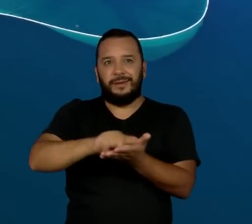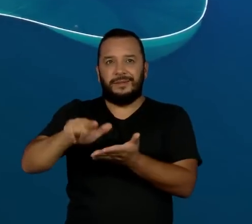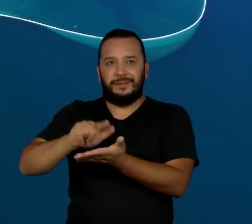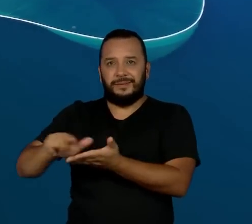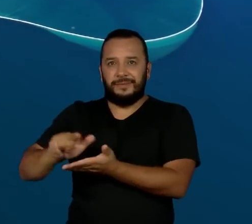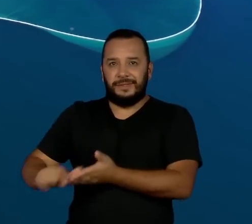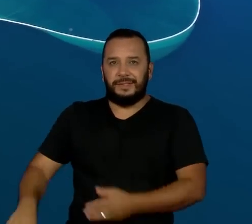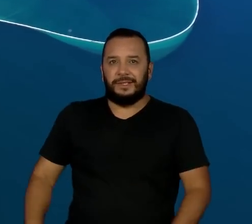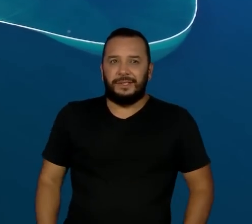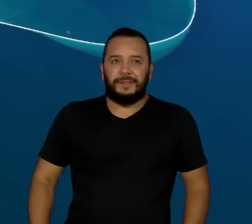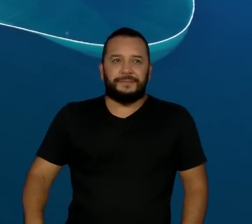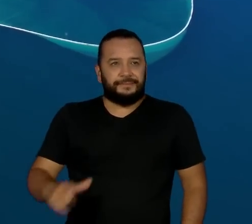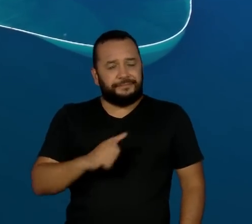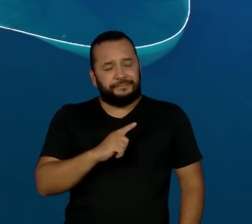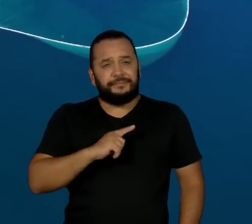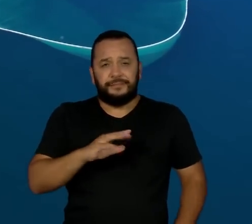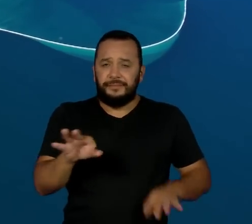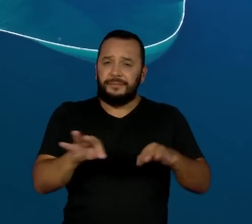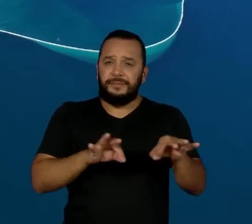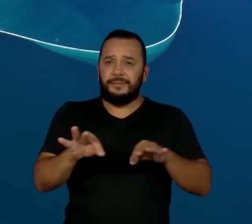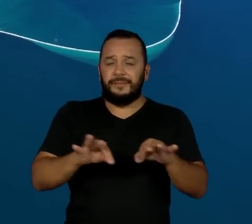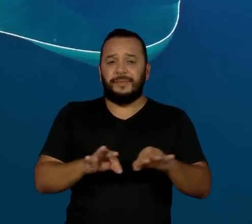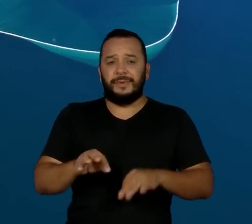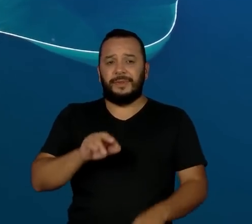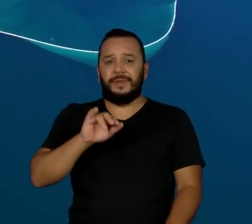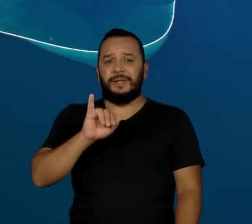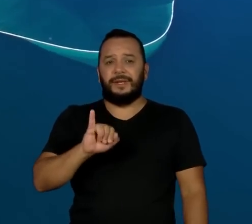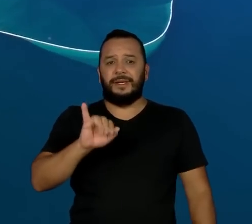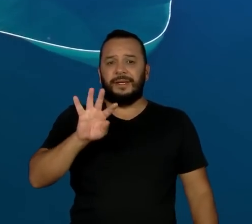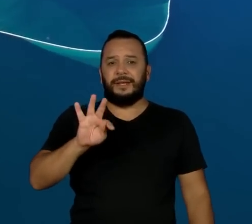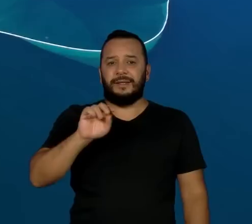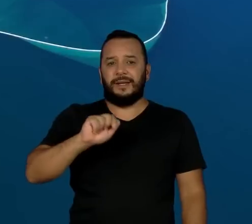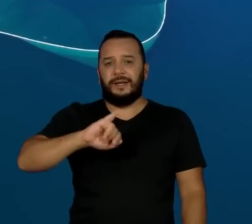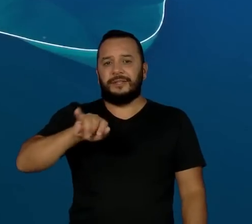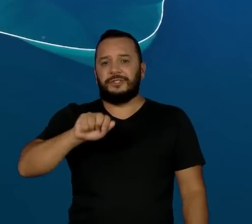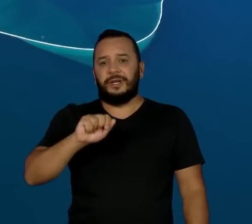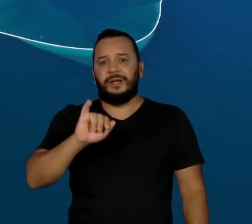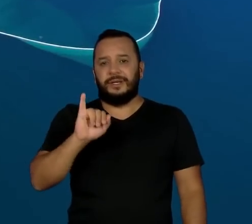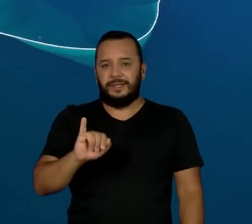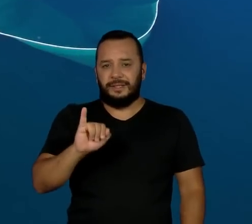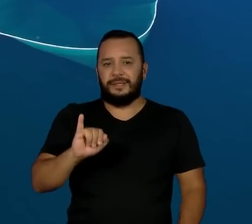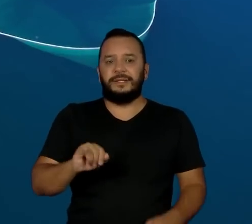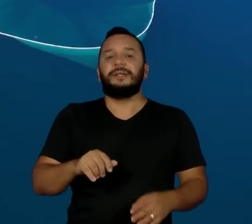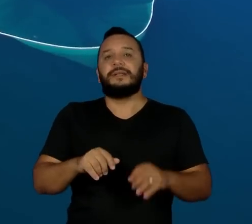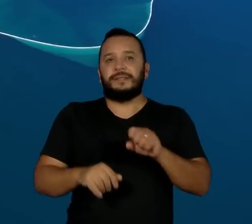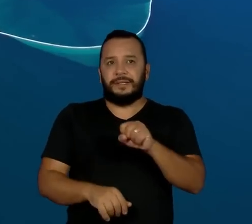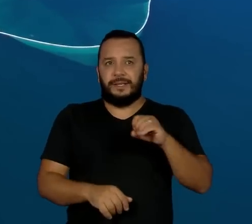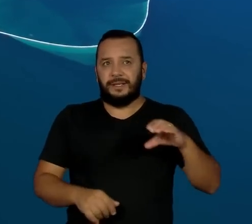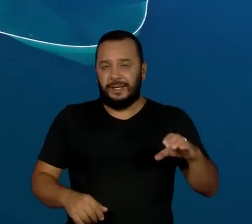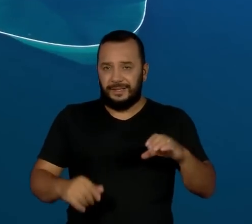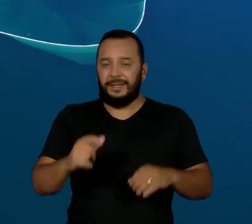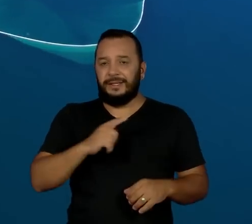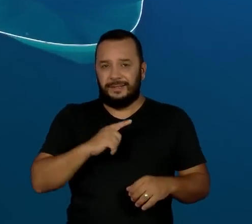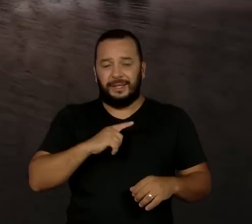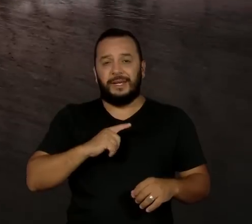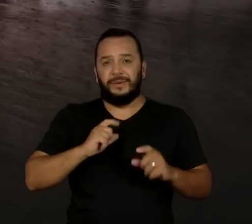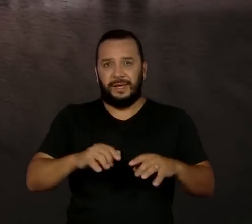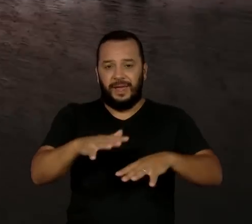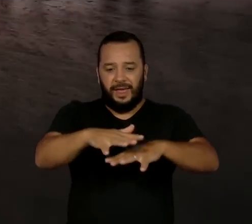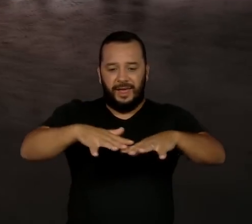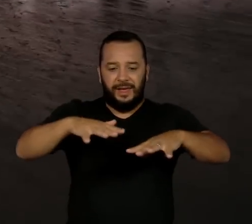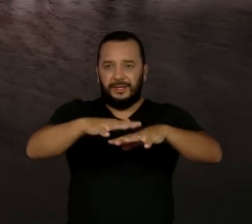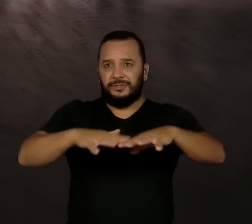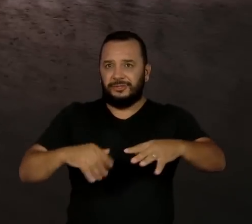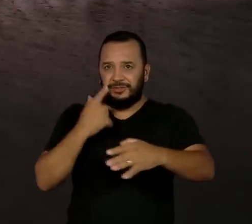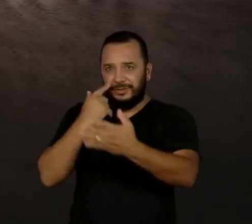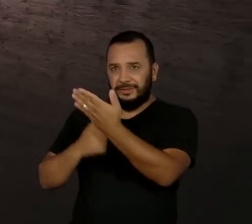Em um projeto piloto em Itajaí, Santa Catarina, a empresa faz a remoção de redes de pesca industrial e